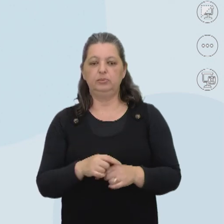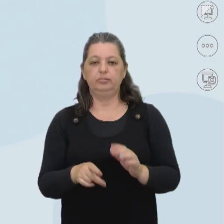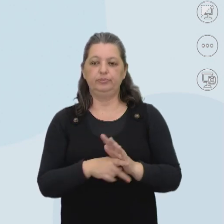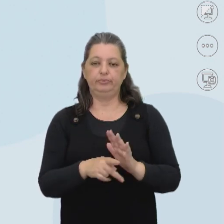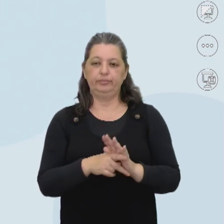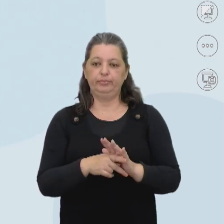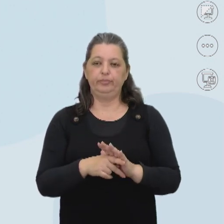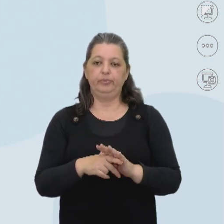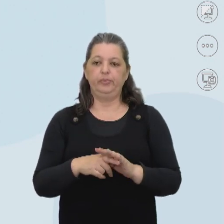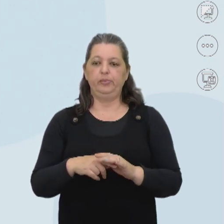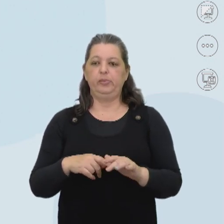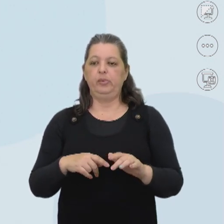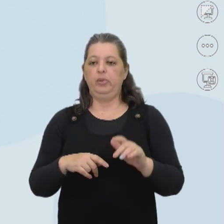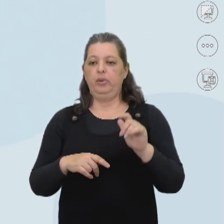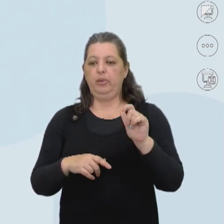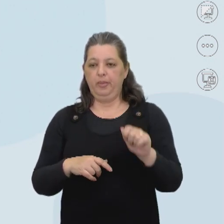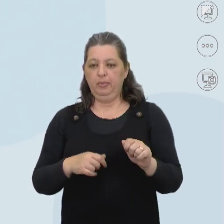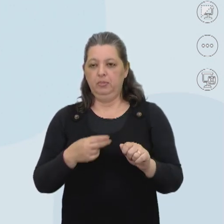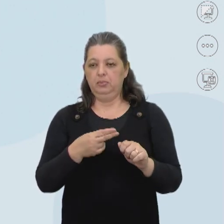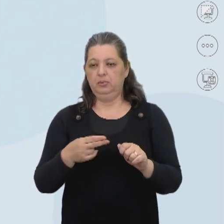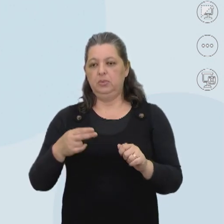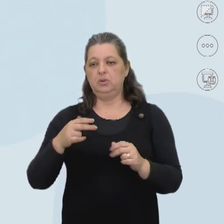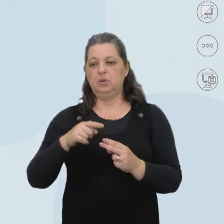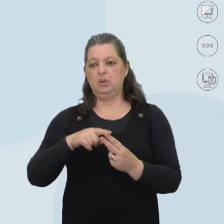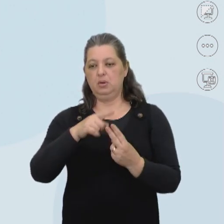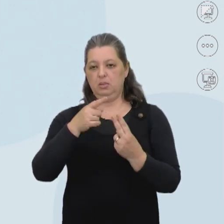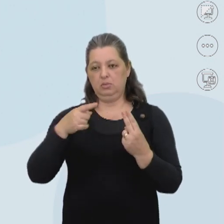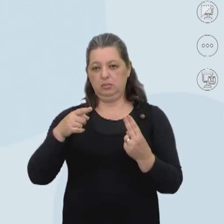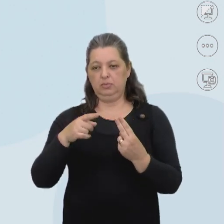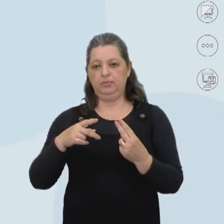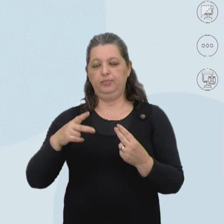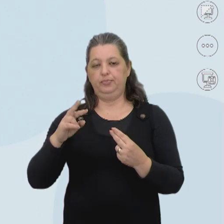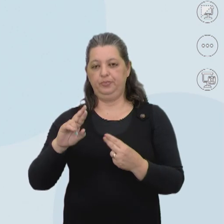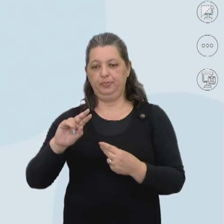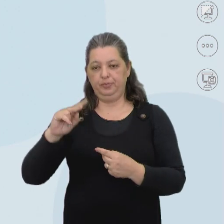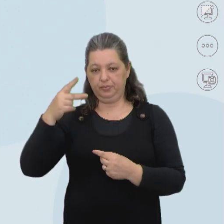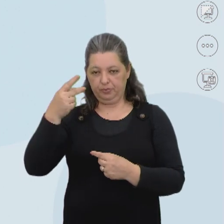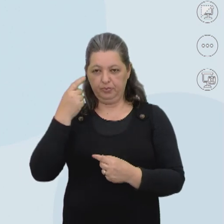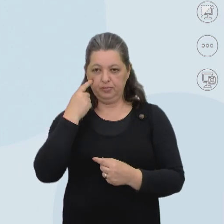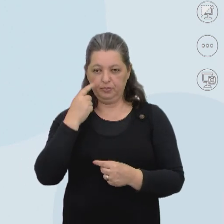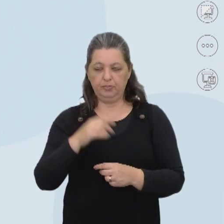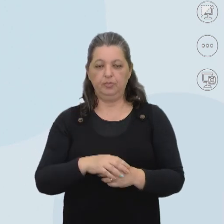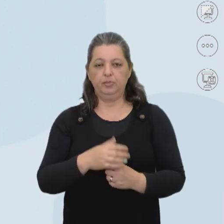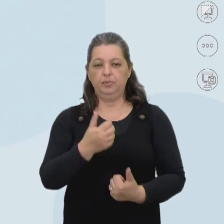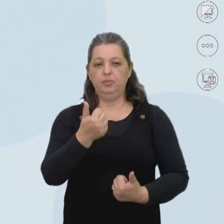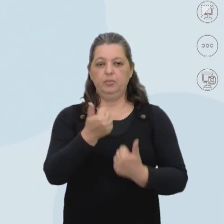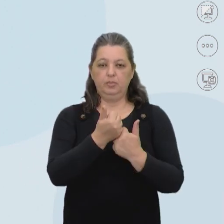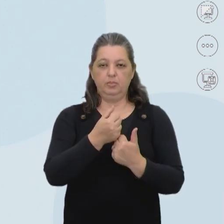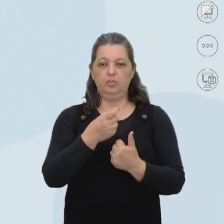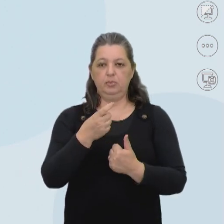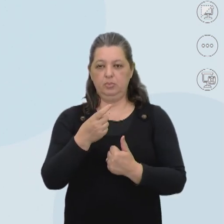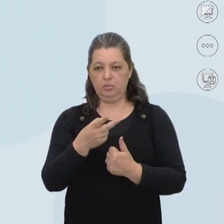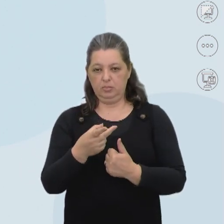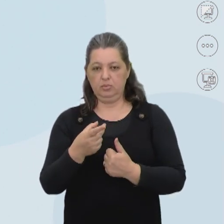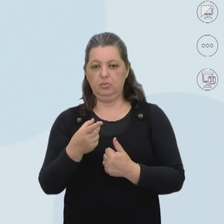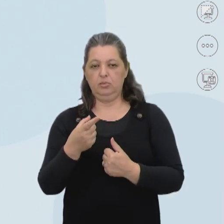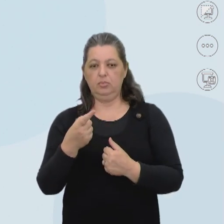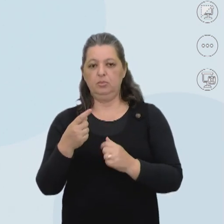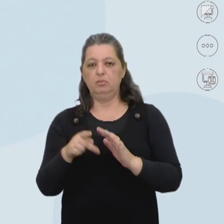fórmula da área, que é π vezes o raio ao quadrado. No lugar do π, eu vou colocar 3,14. No lugar do raio, eu